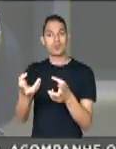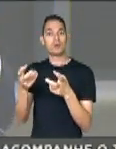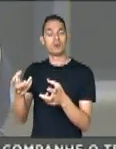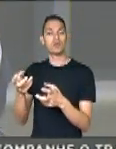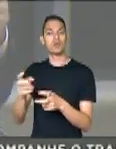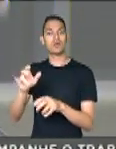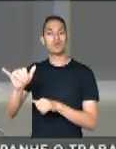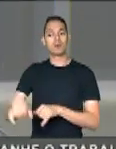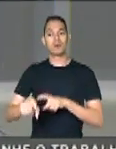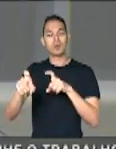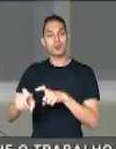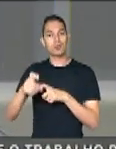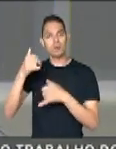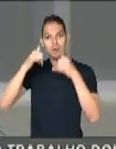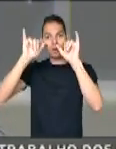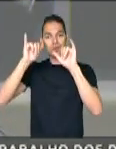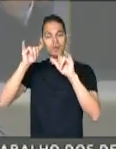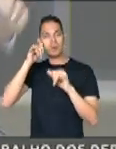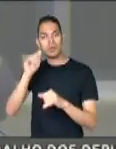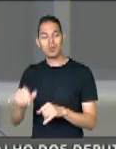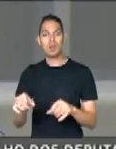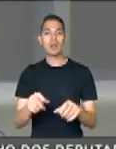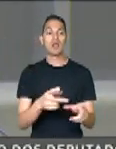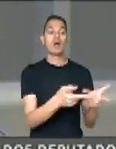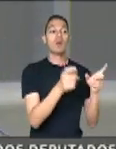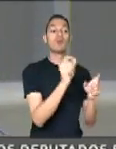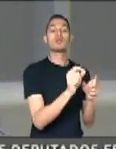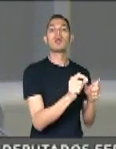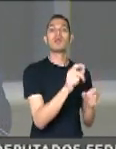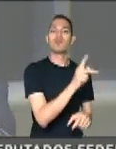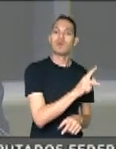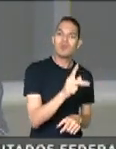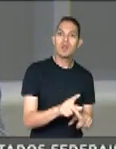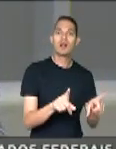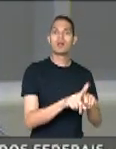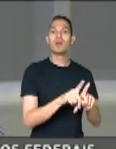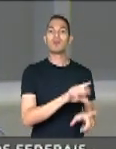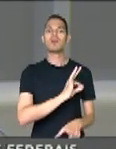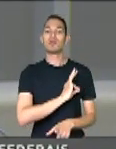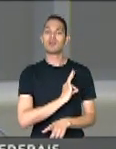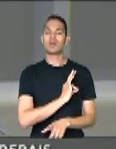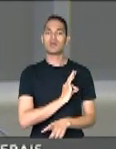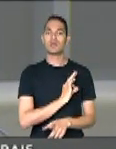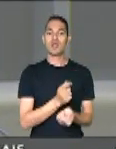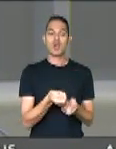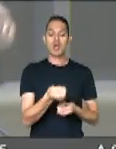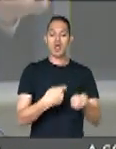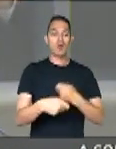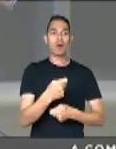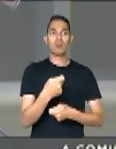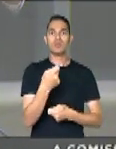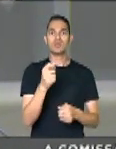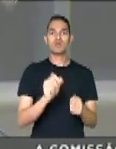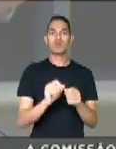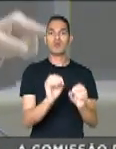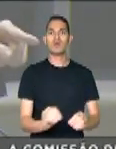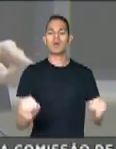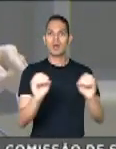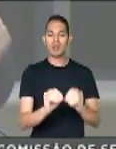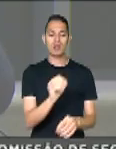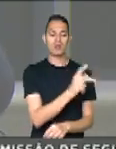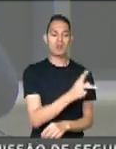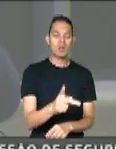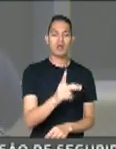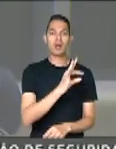ruralistas. Dinheiro que estão cobrando de professores e de policiais. Não fazem economia sobre os policiais e